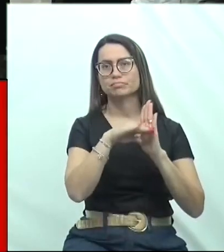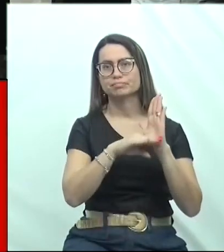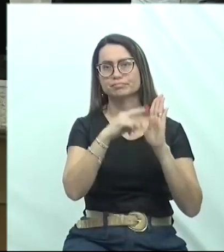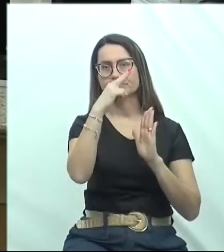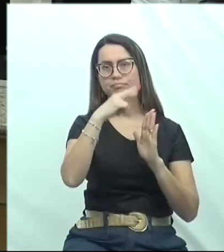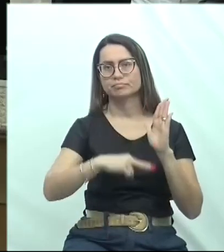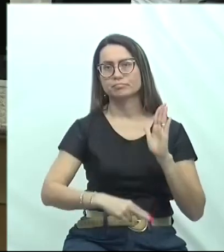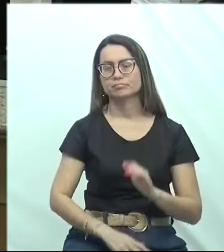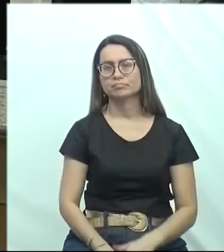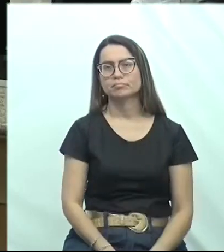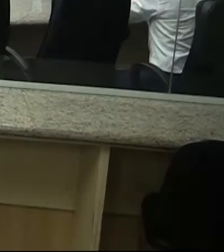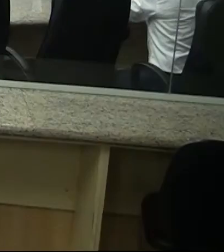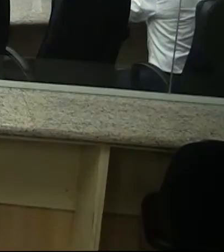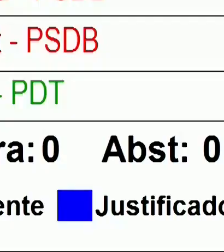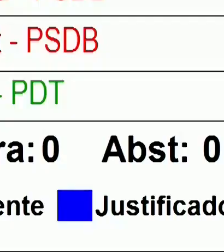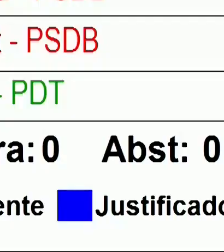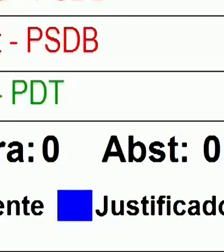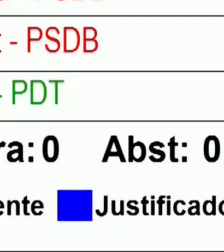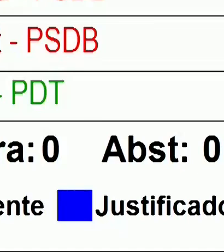quórum.